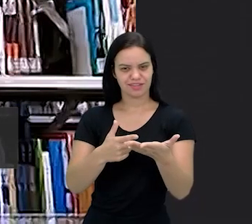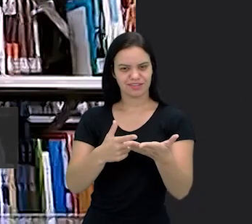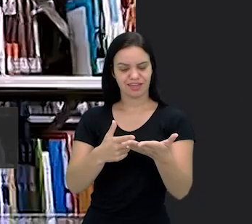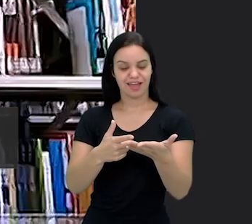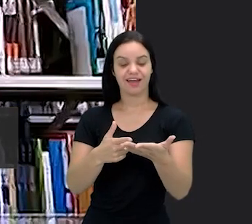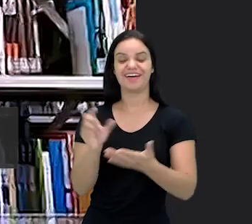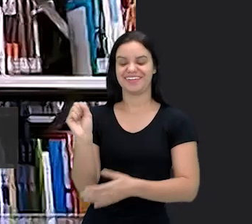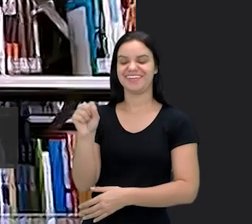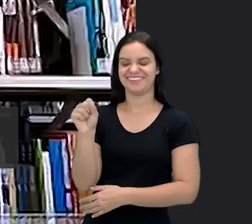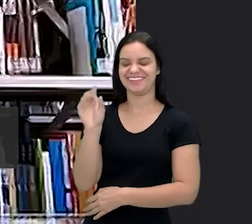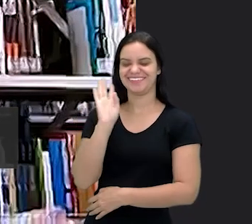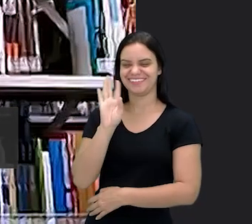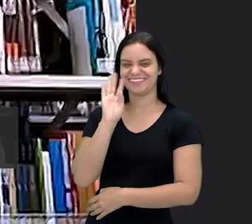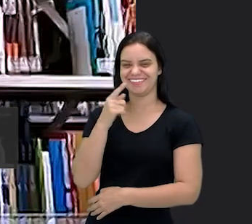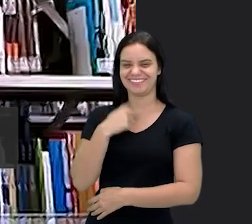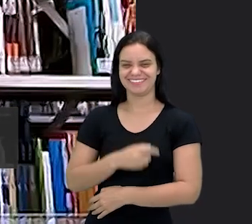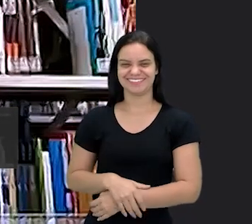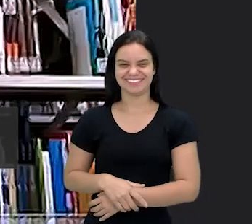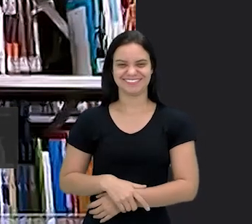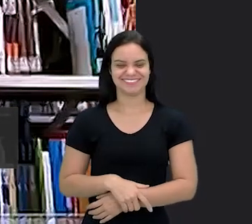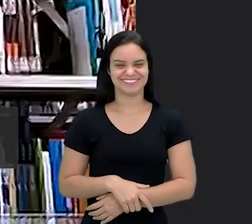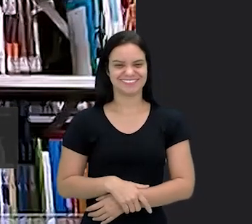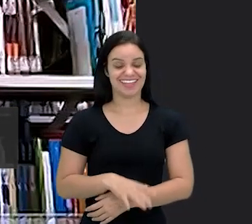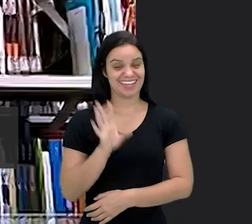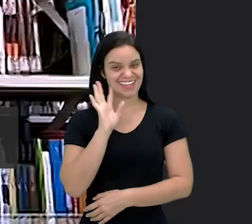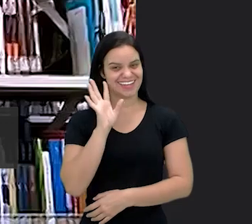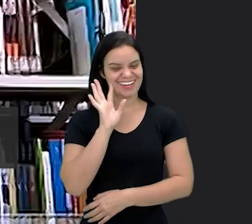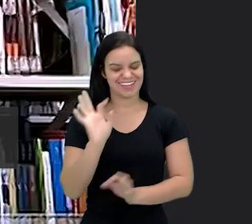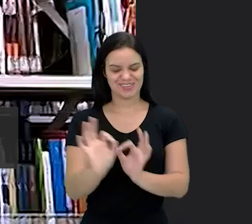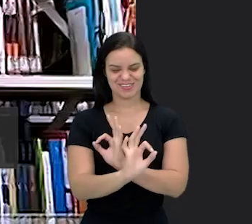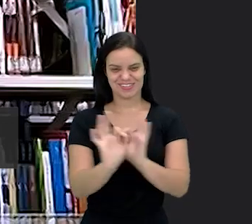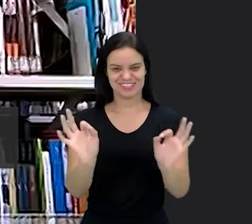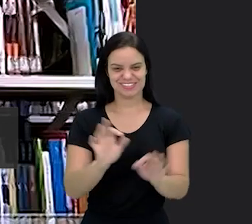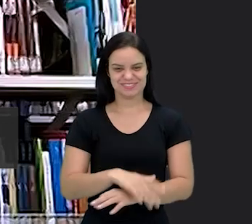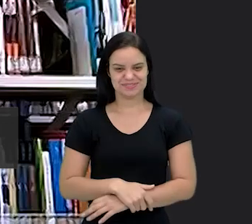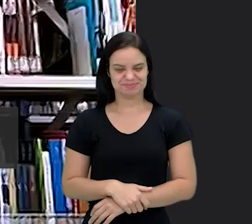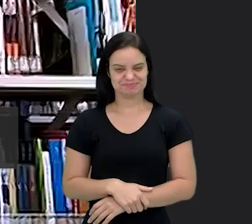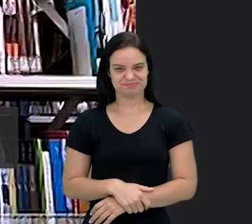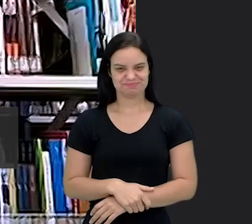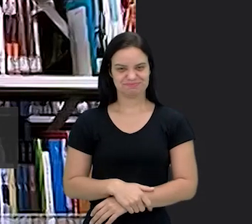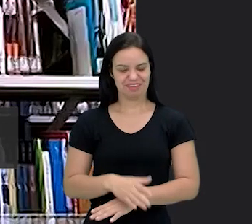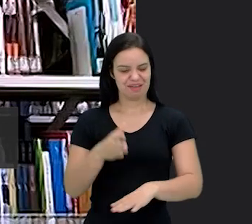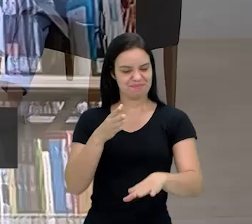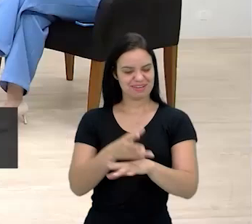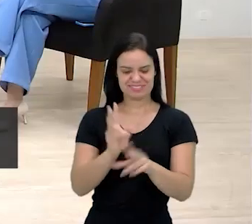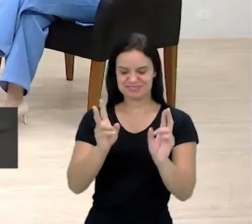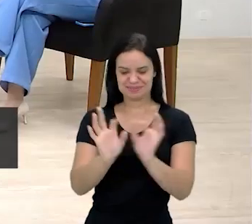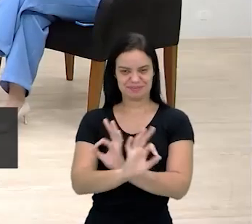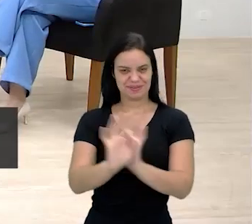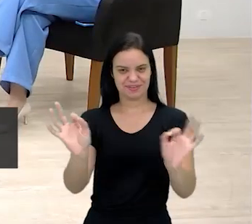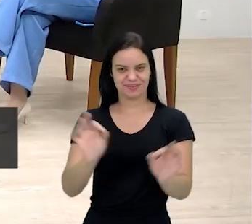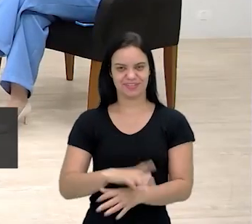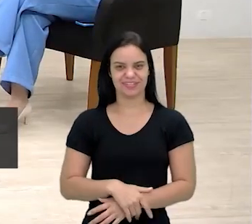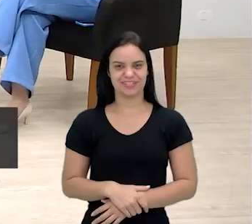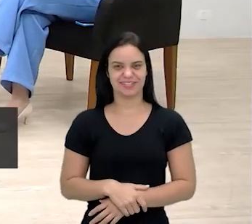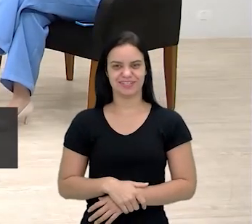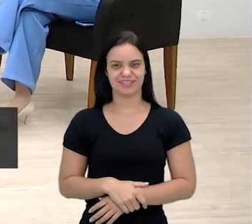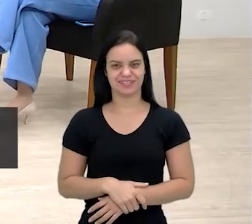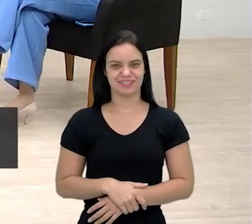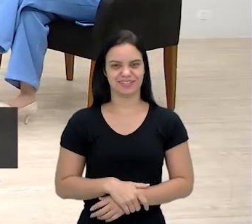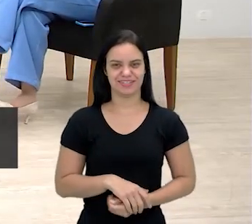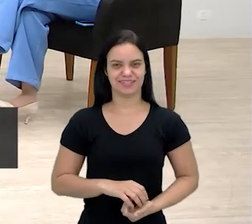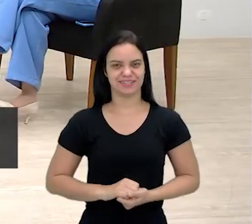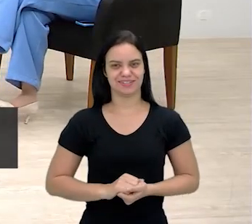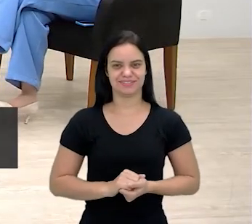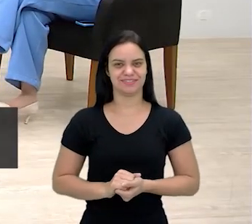Sim, é a sala de leitura da diretoria. Que bom. Participe sempre conosco, viu? É muito bom. A gente tem pessoas